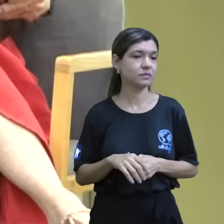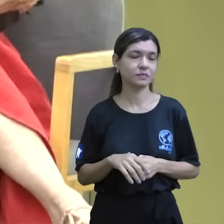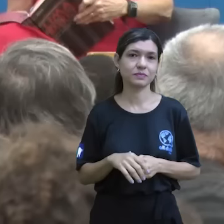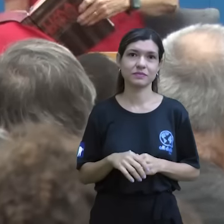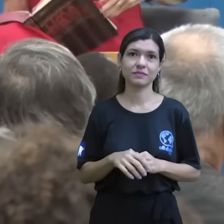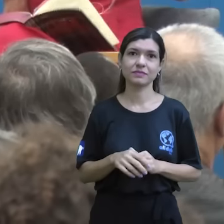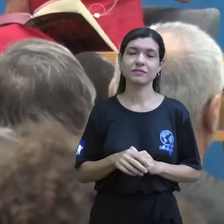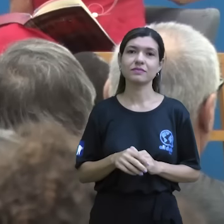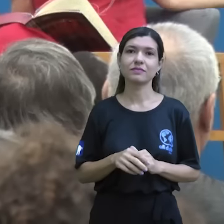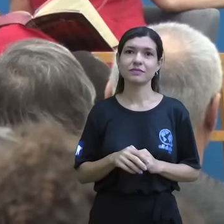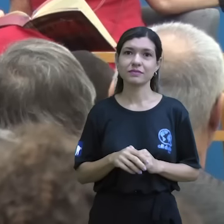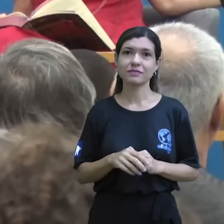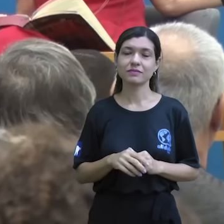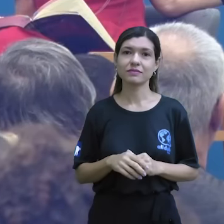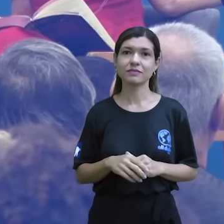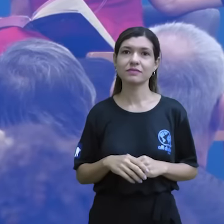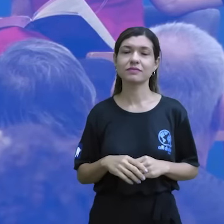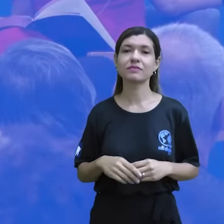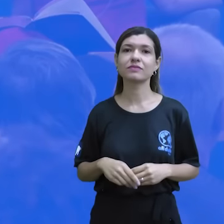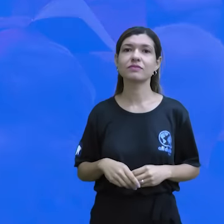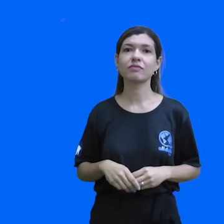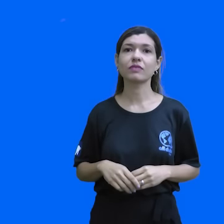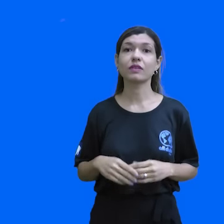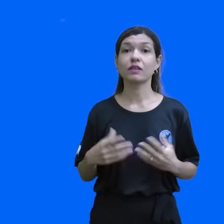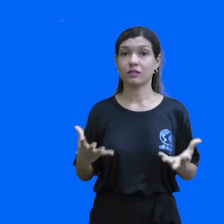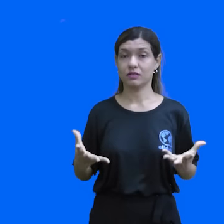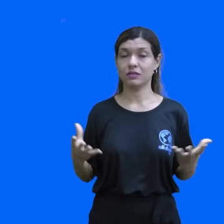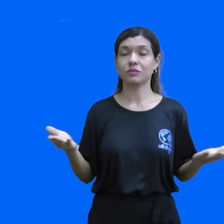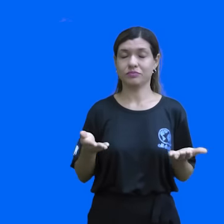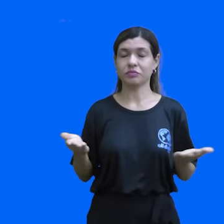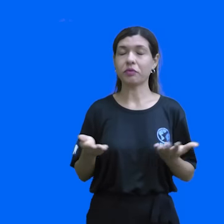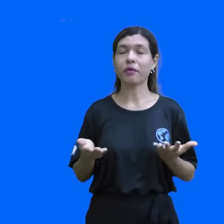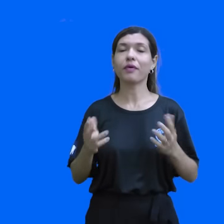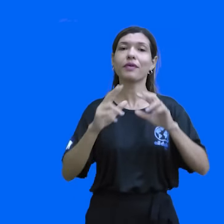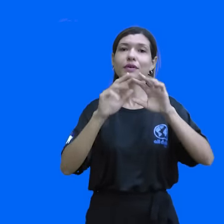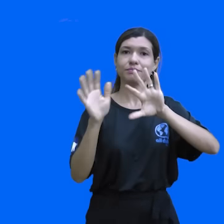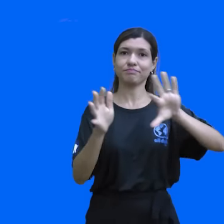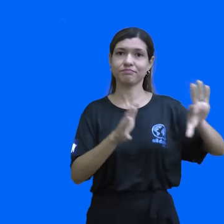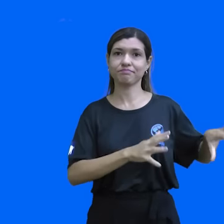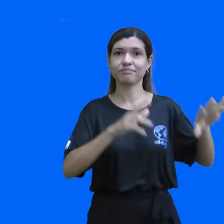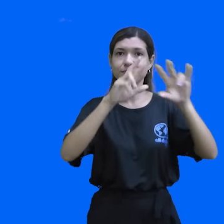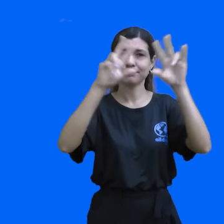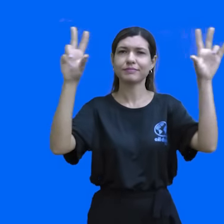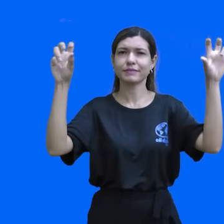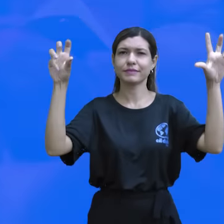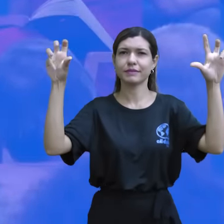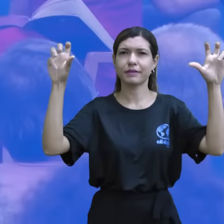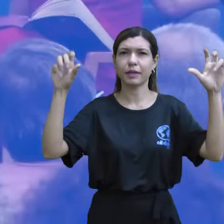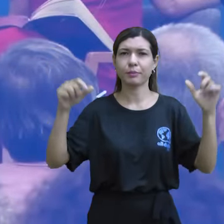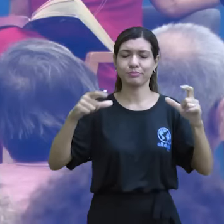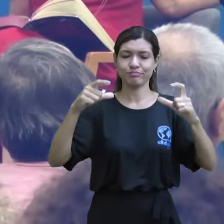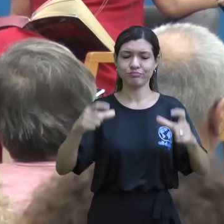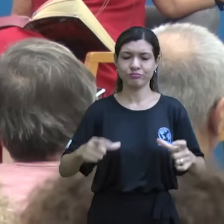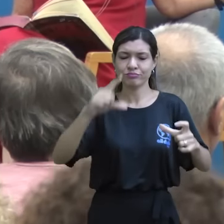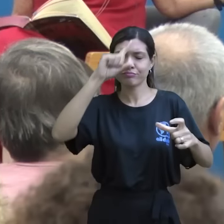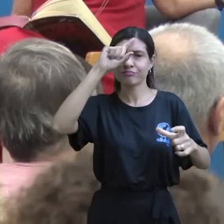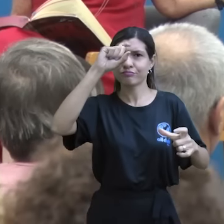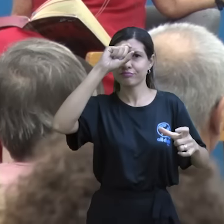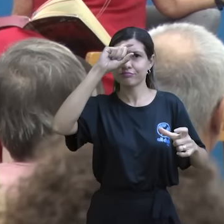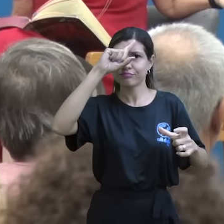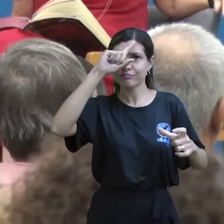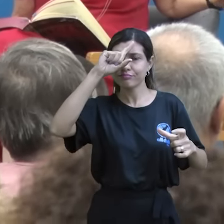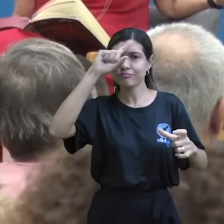só disso, ele aí é um derrotado. Né? Esse homem tem 39 anos e ele está completamente derrotado. E, realmente,